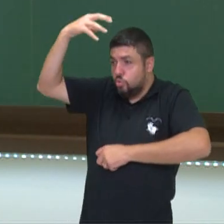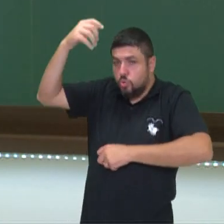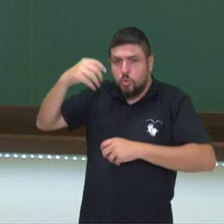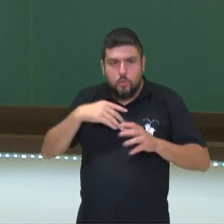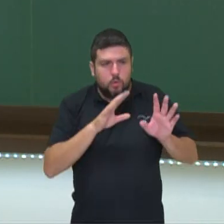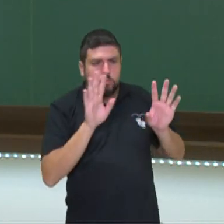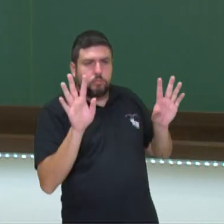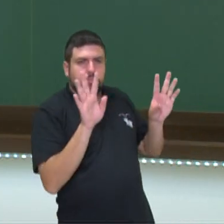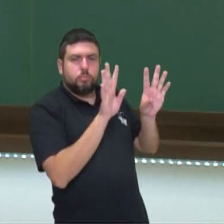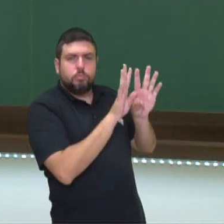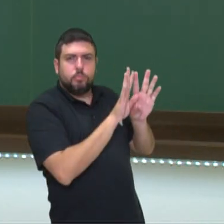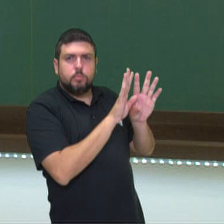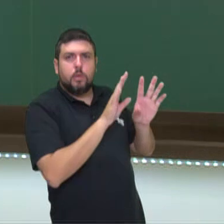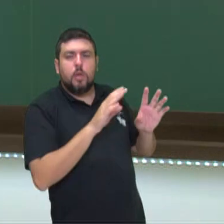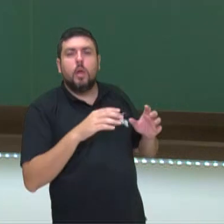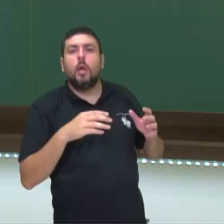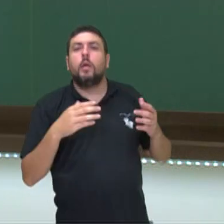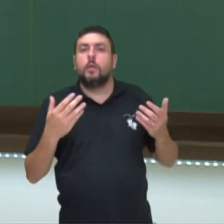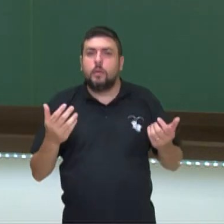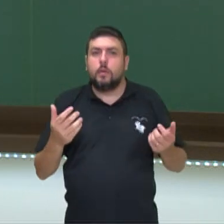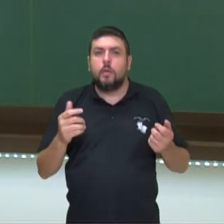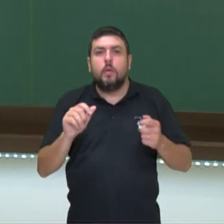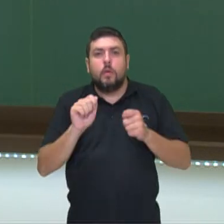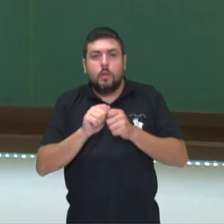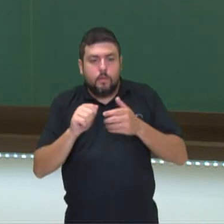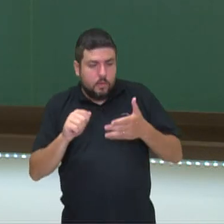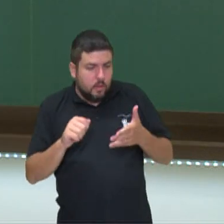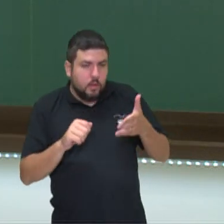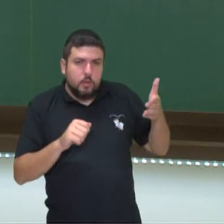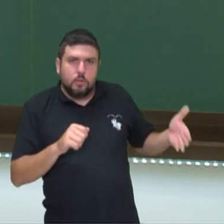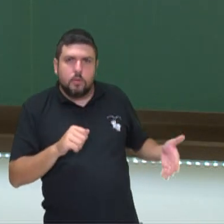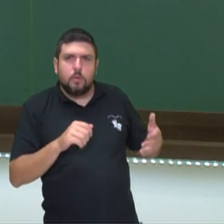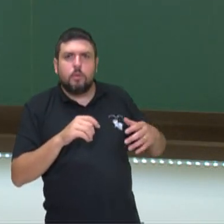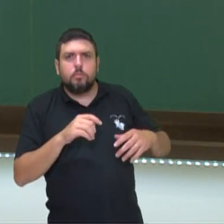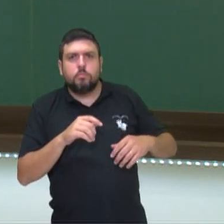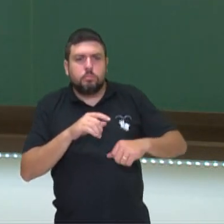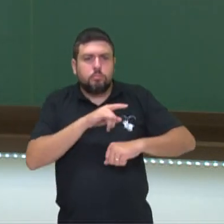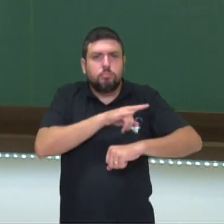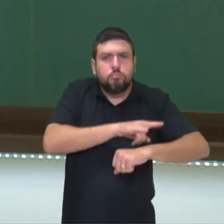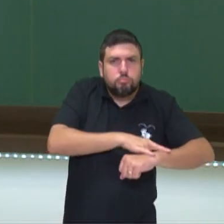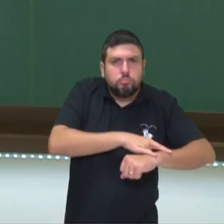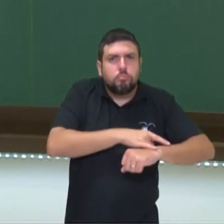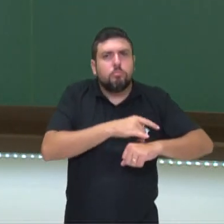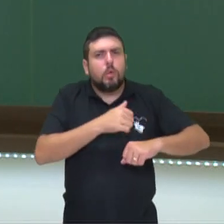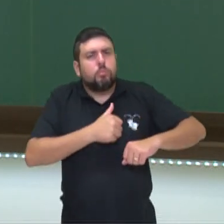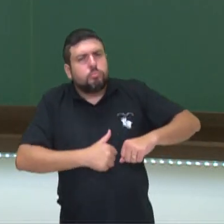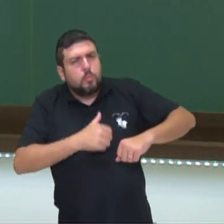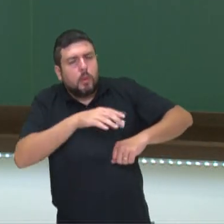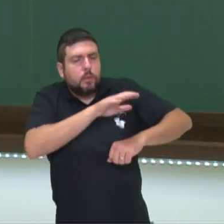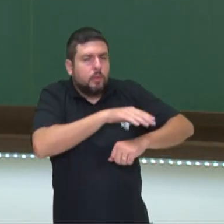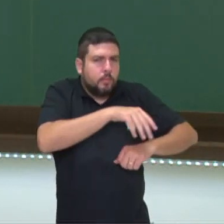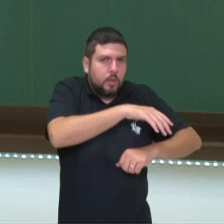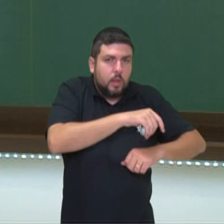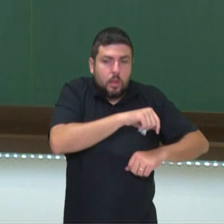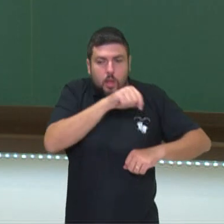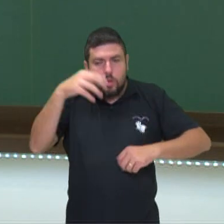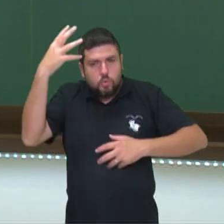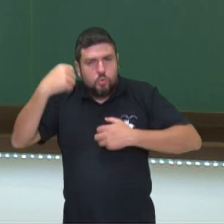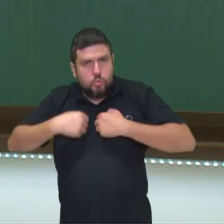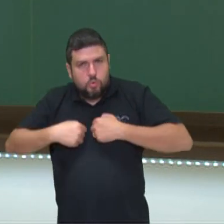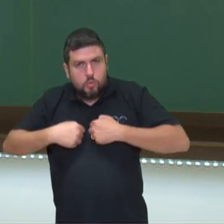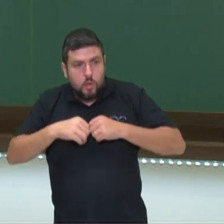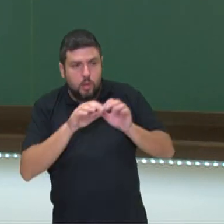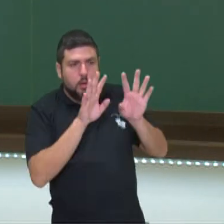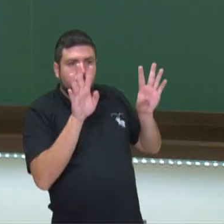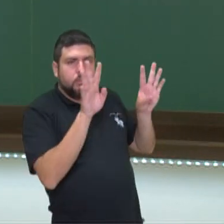banheiro e a parte que você usa para fazer a sua higiene, né? Aquela cortina de plástico lá. Então, ele está dizendo que,